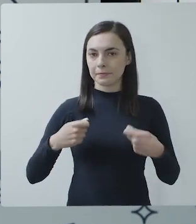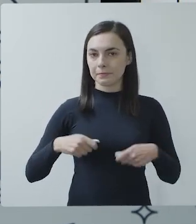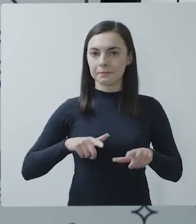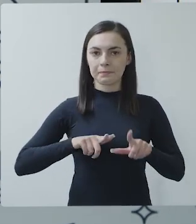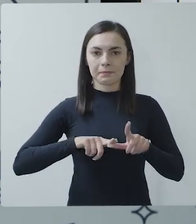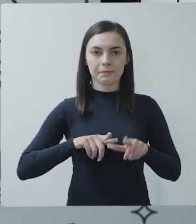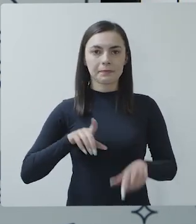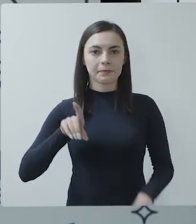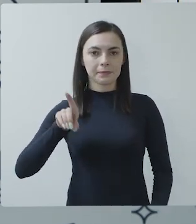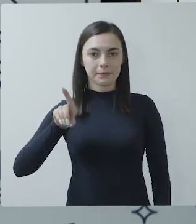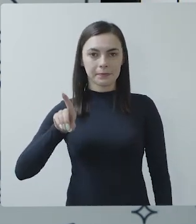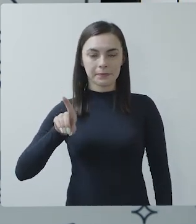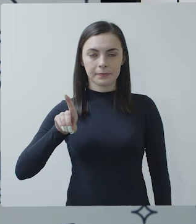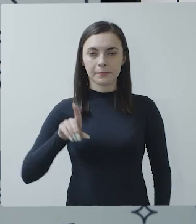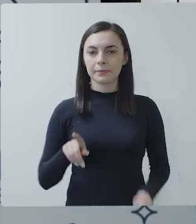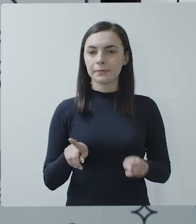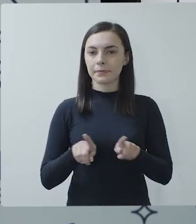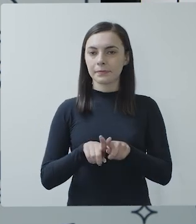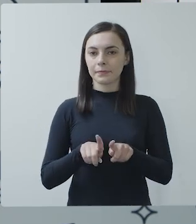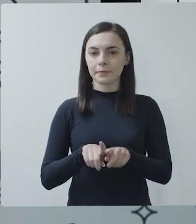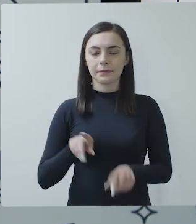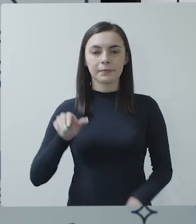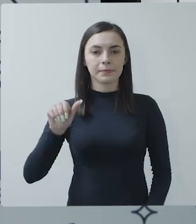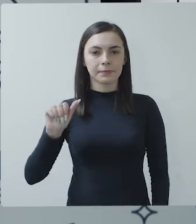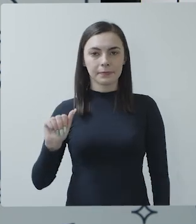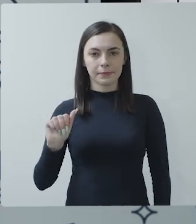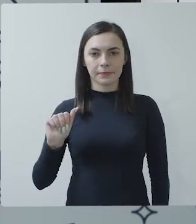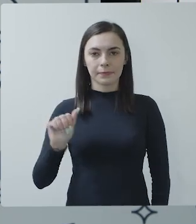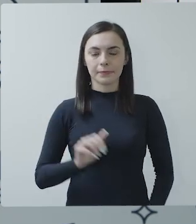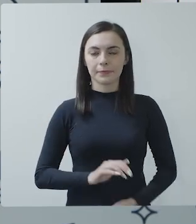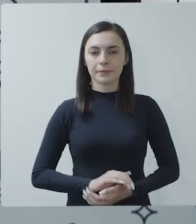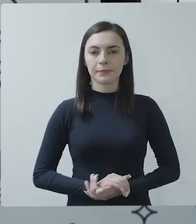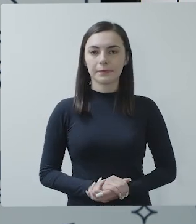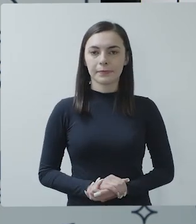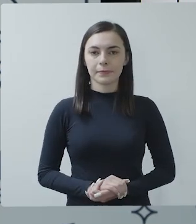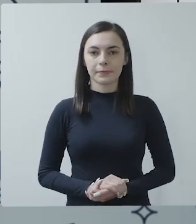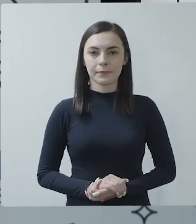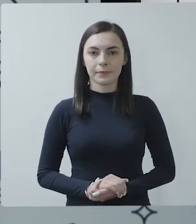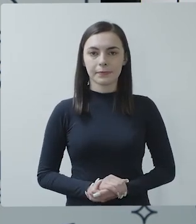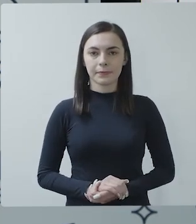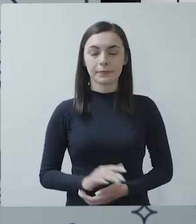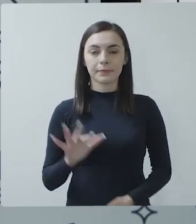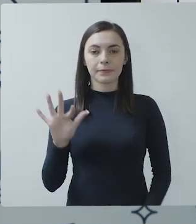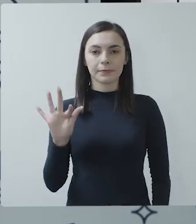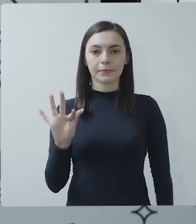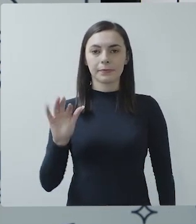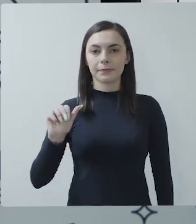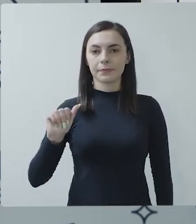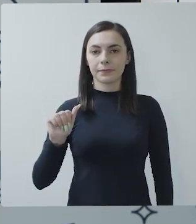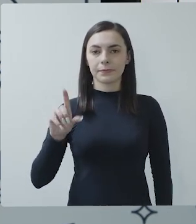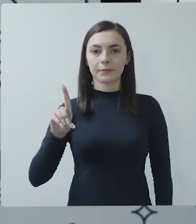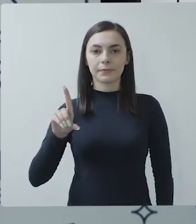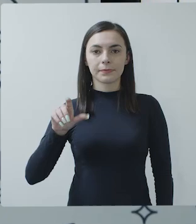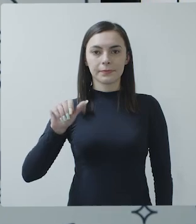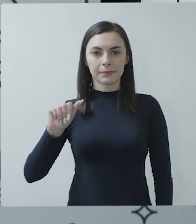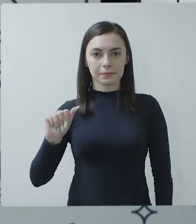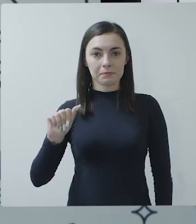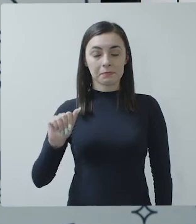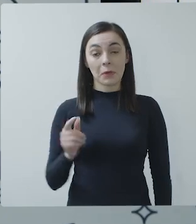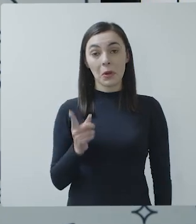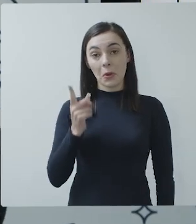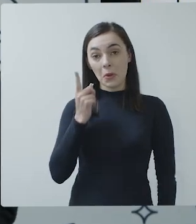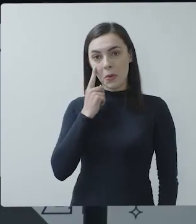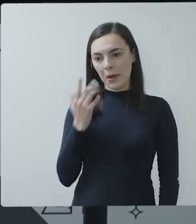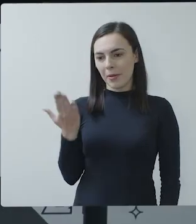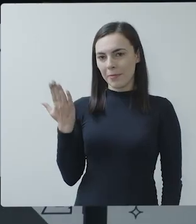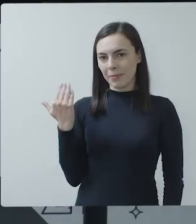Da letra D. E da letra A. Fá, da. Olha